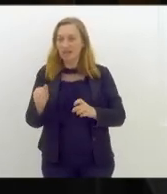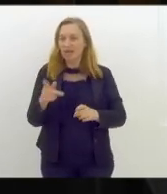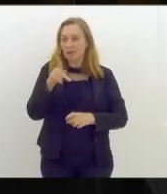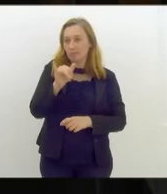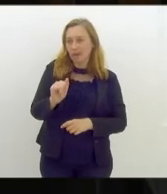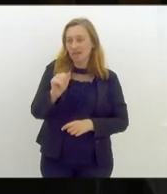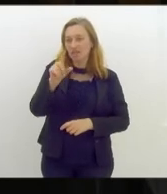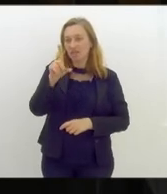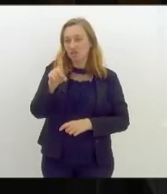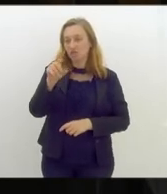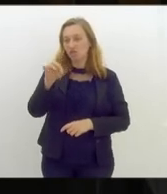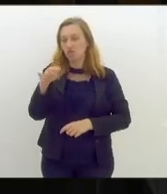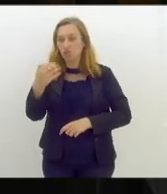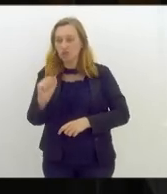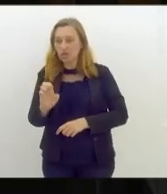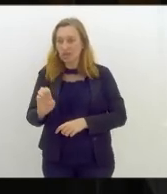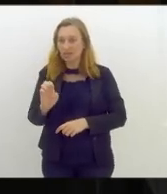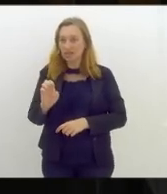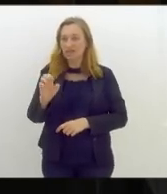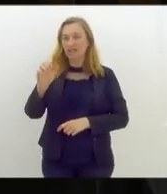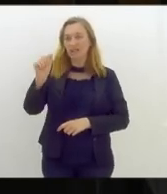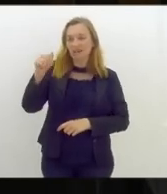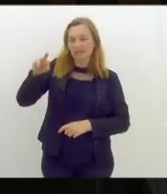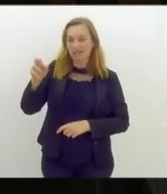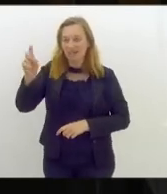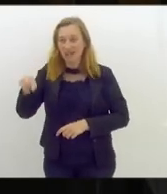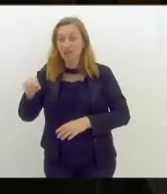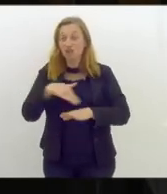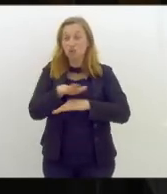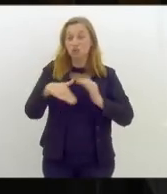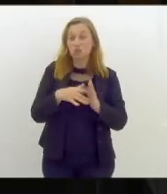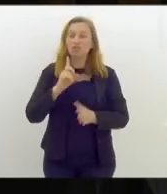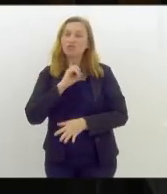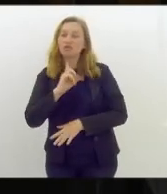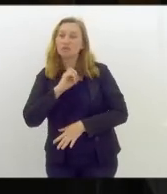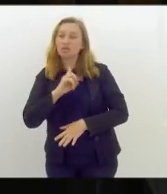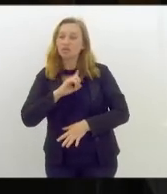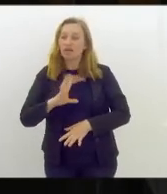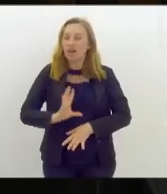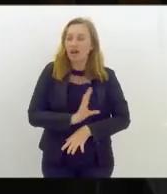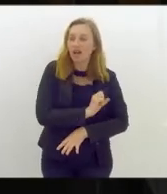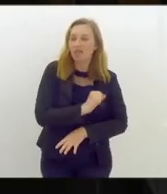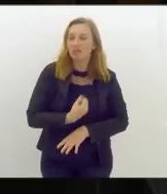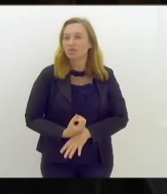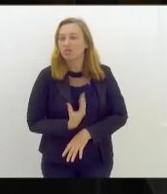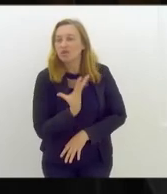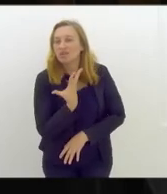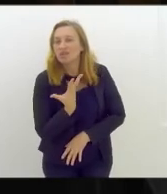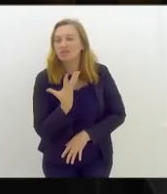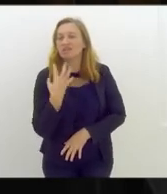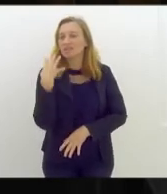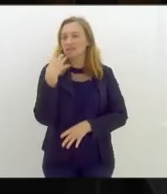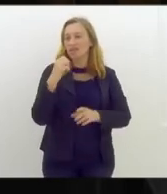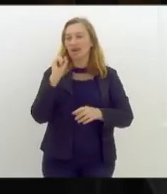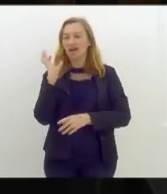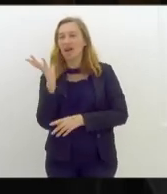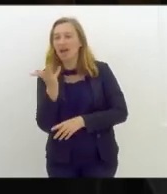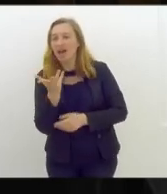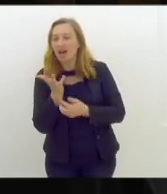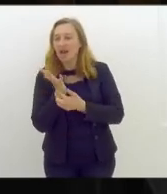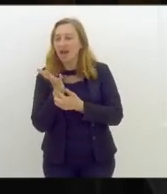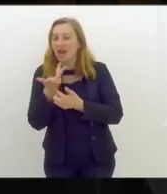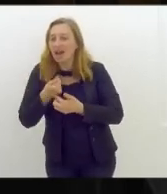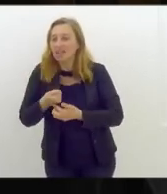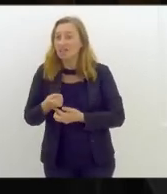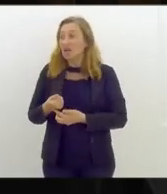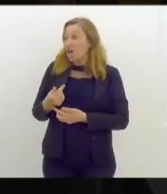Andrezinho. Todos flamenguistas, apaixonados por música, arte, literatura e poesia, como ele. Eu falei a minha família também